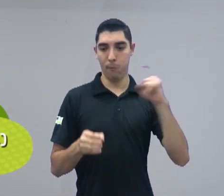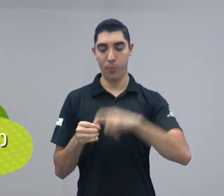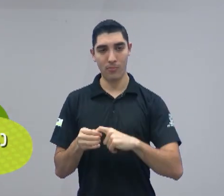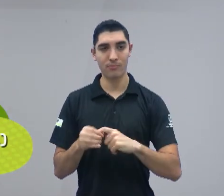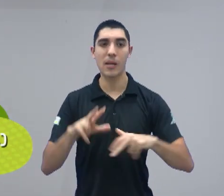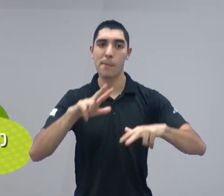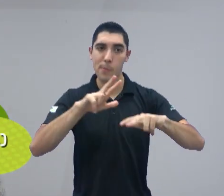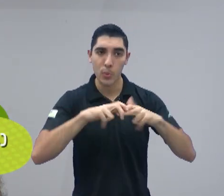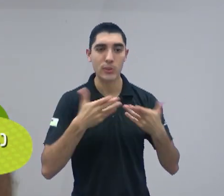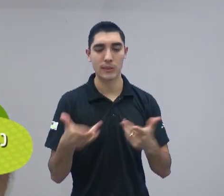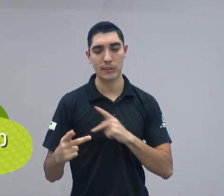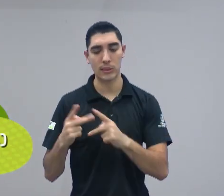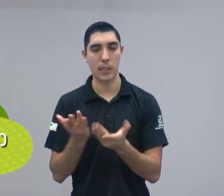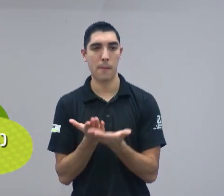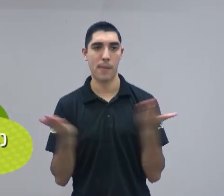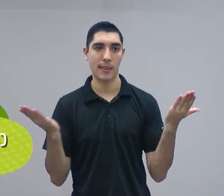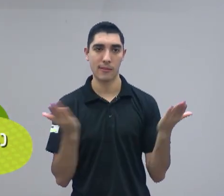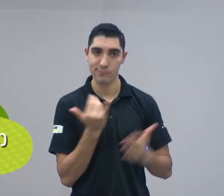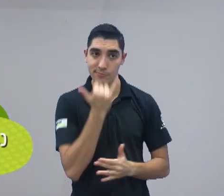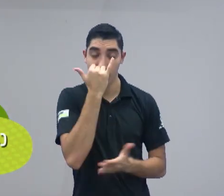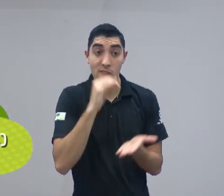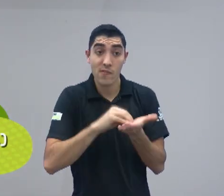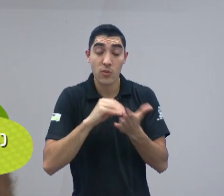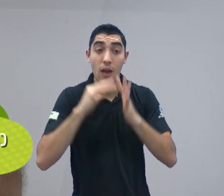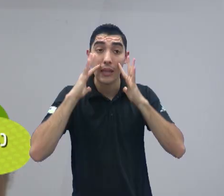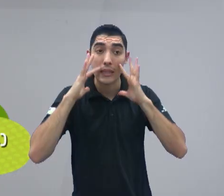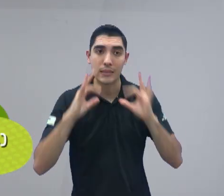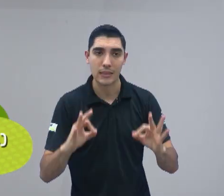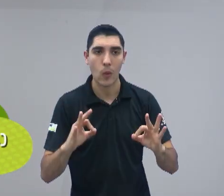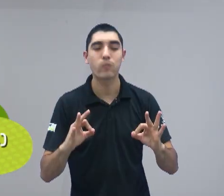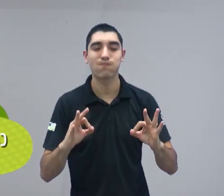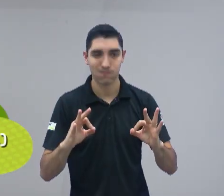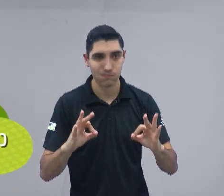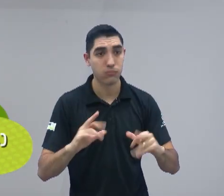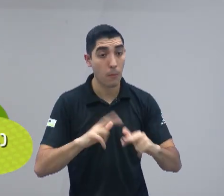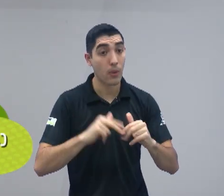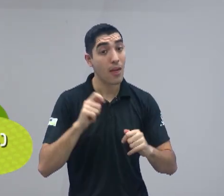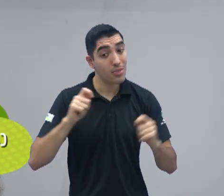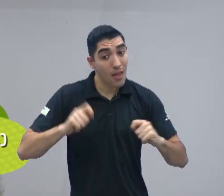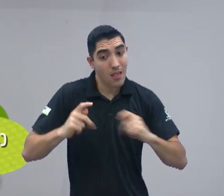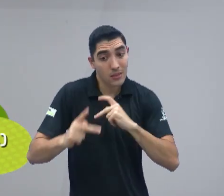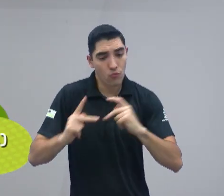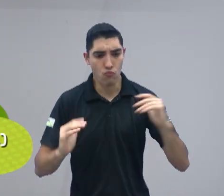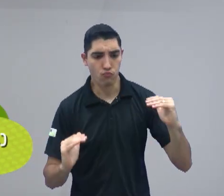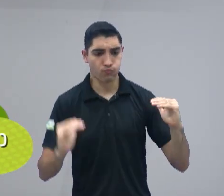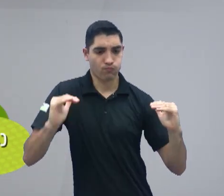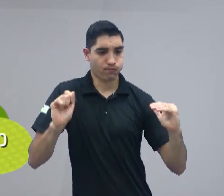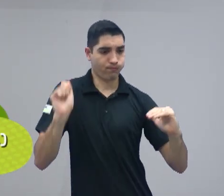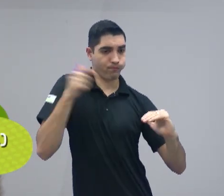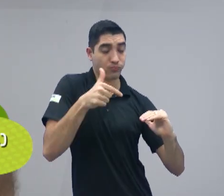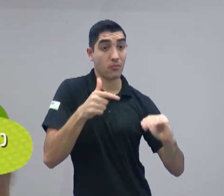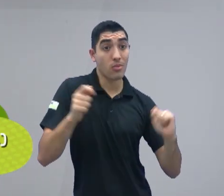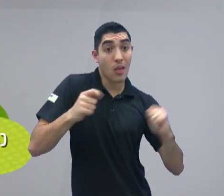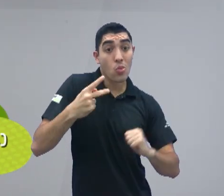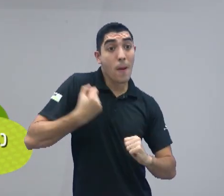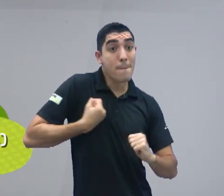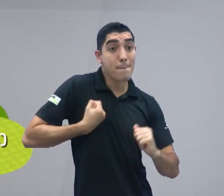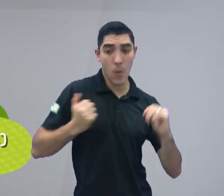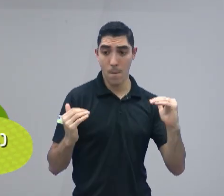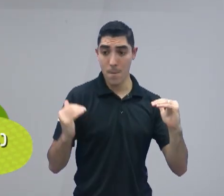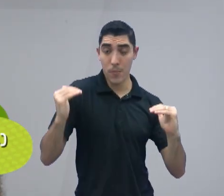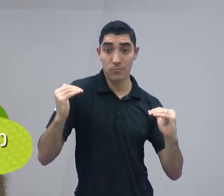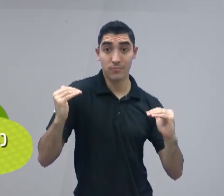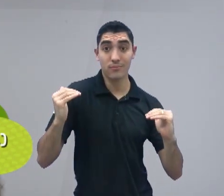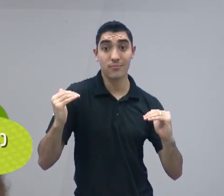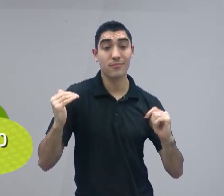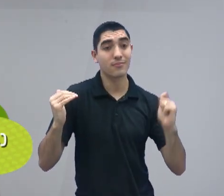resultado do jogo. A falta de concentração no final para conseguir matar a partida também. Você com 2 pontos de vantagem, podendo ampliar o